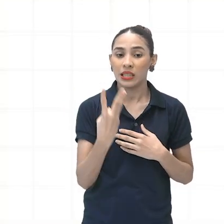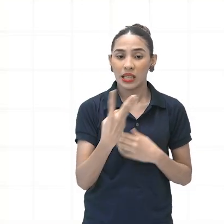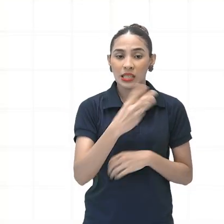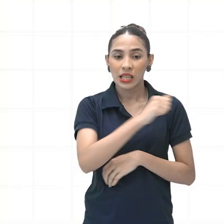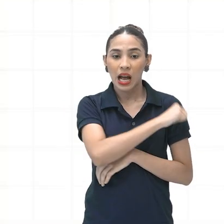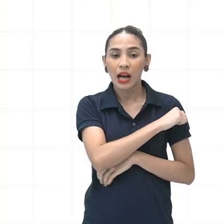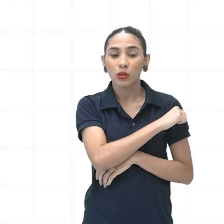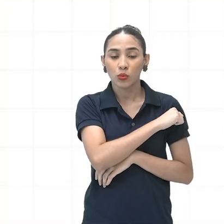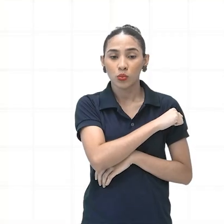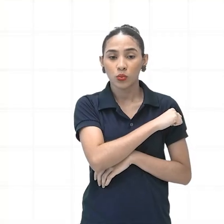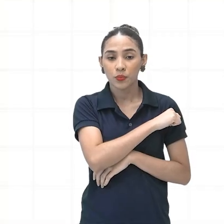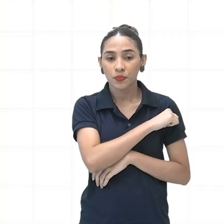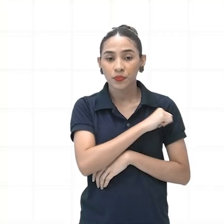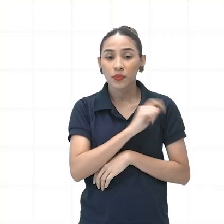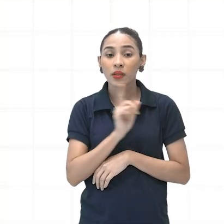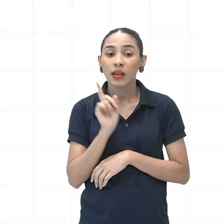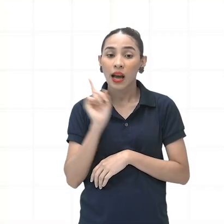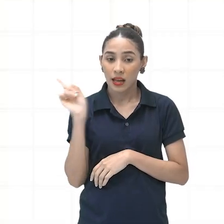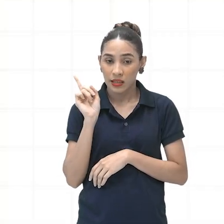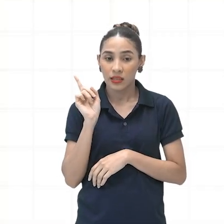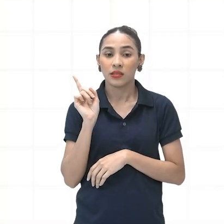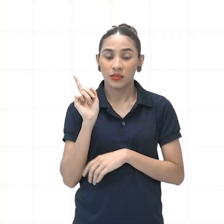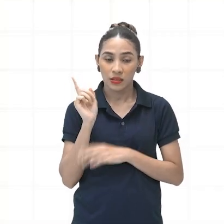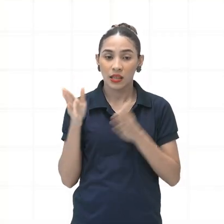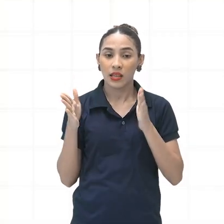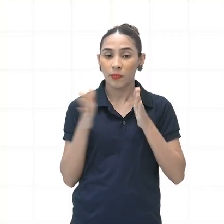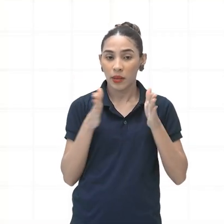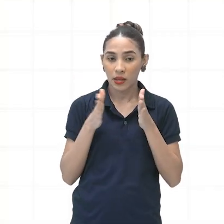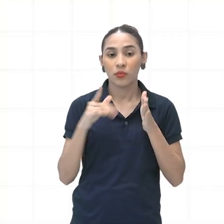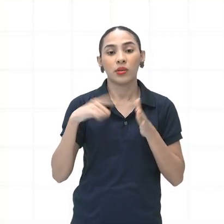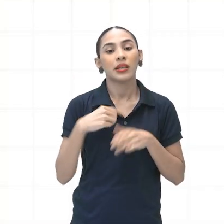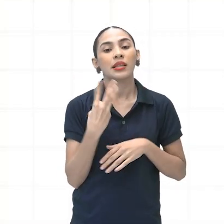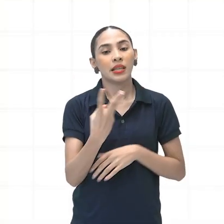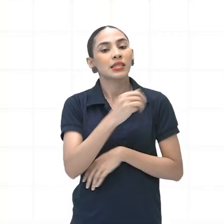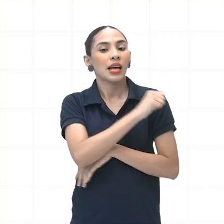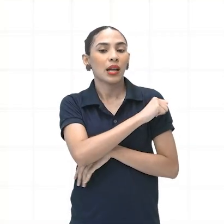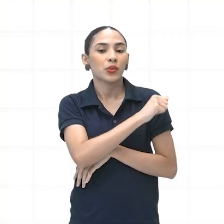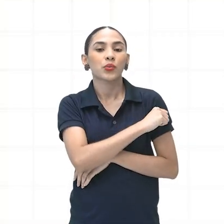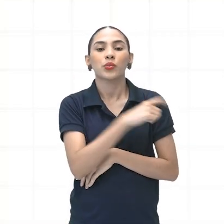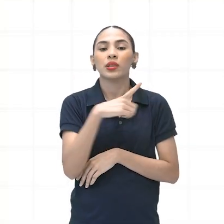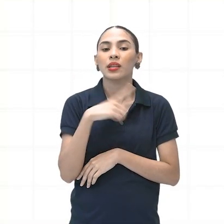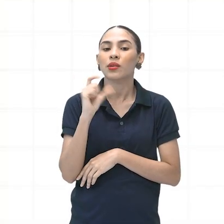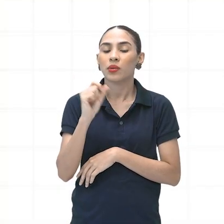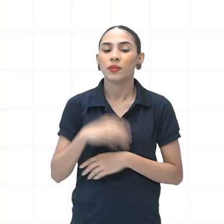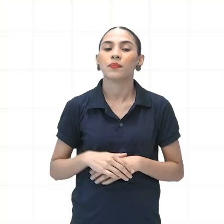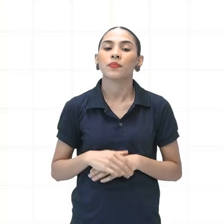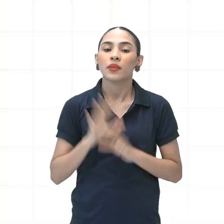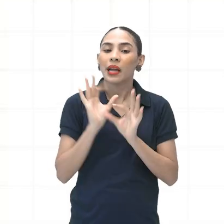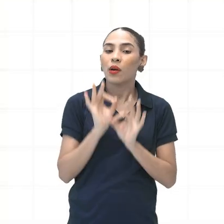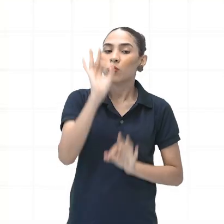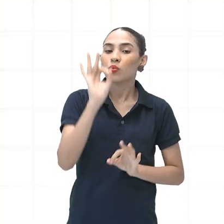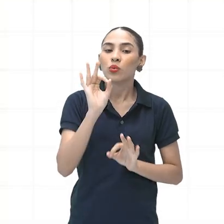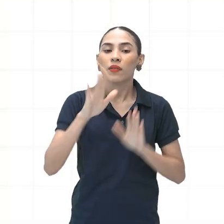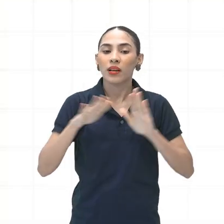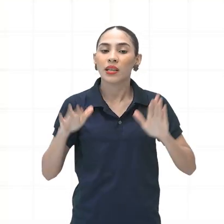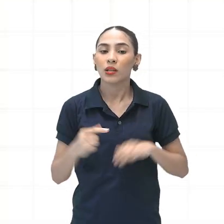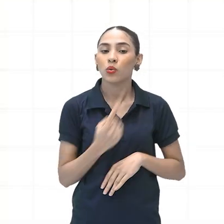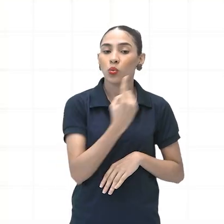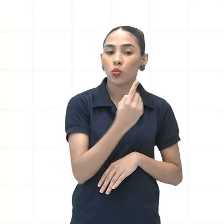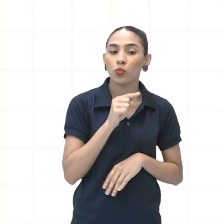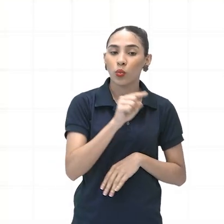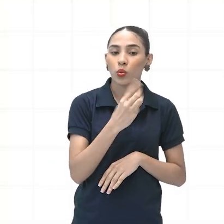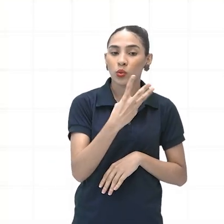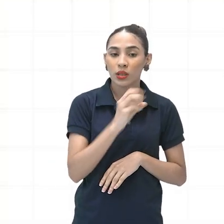alunos, então nessa categoria aqui, nesse intervalo, tem 3 alunos que têm a sua altura variando entre 1,30